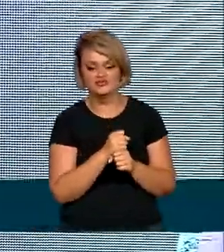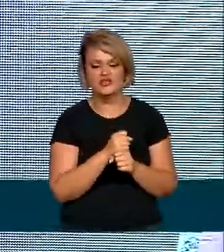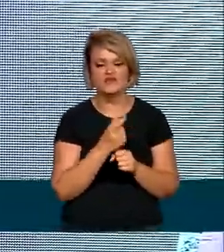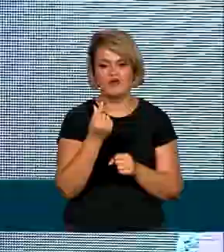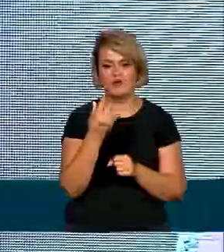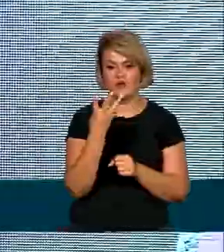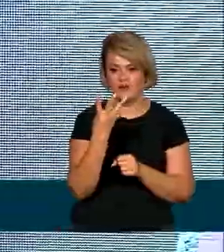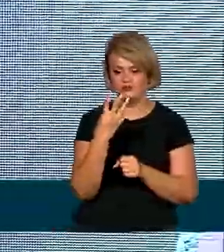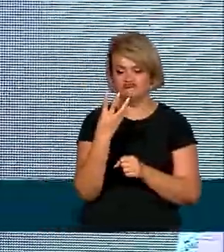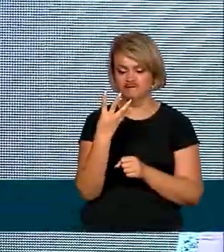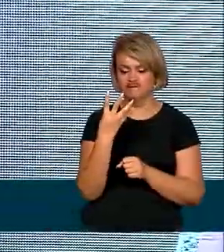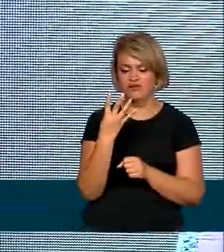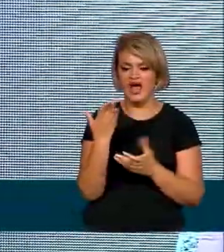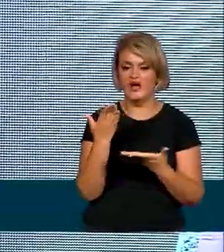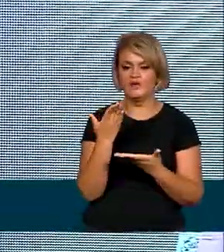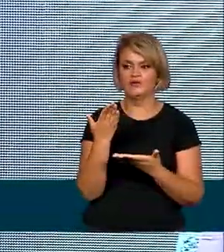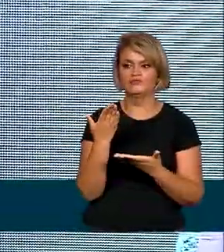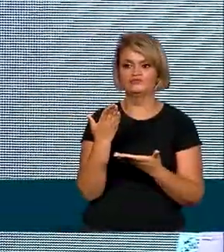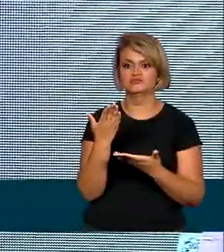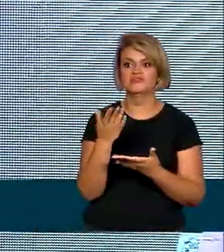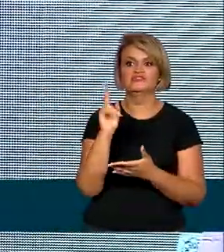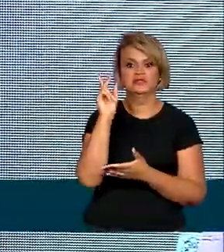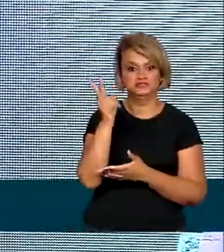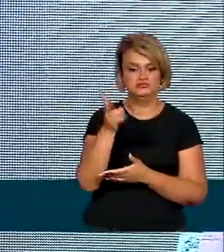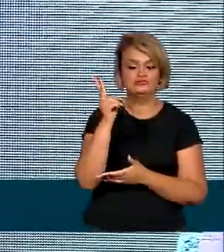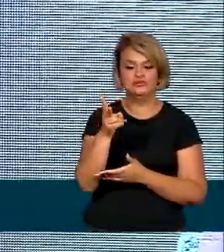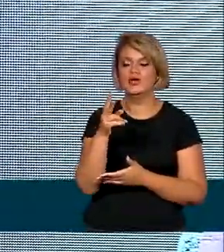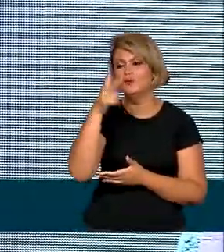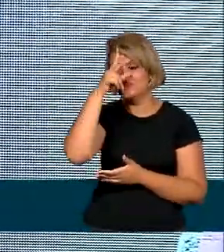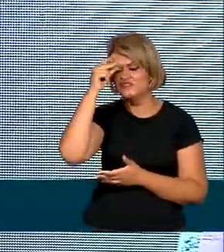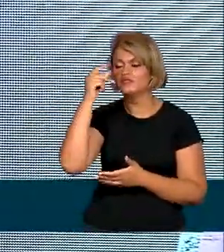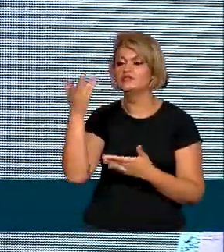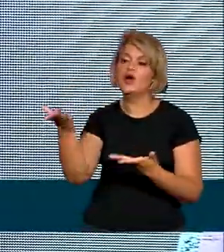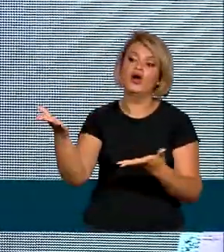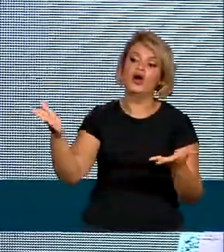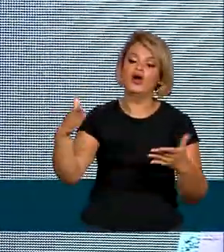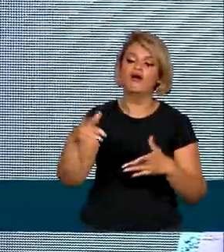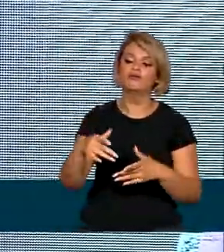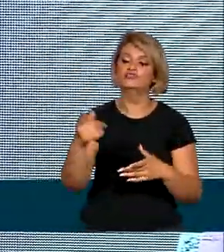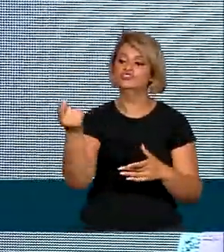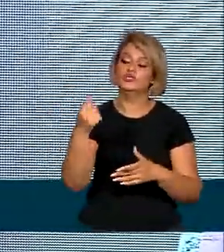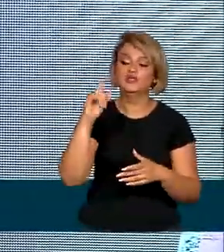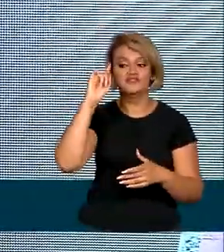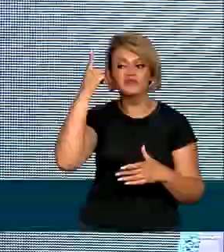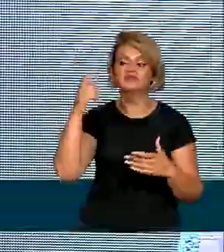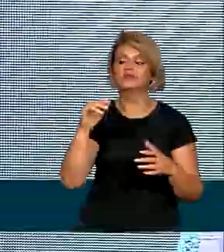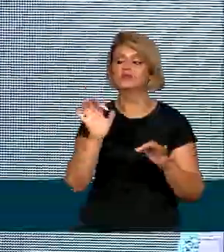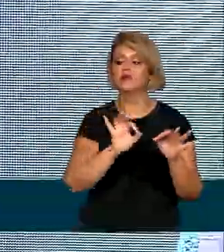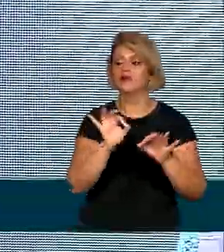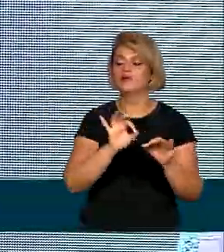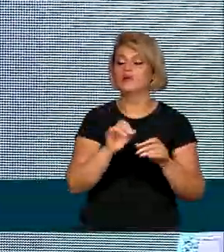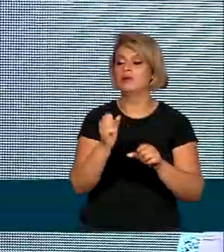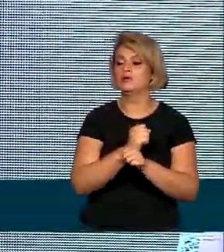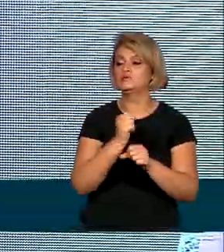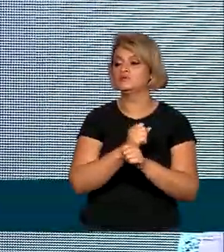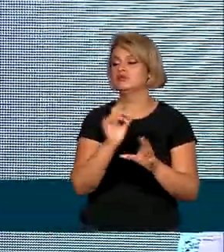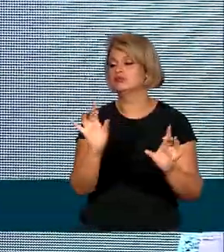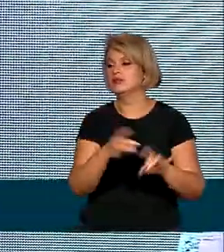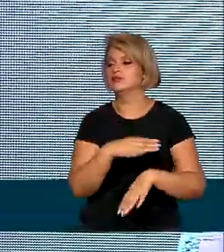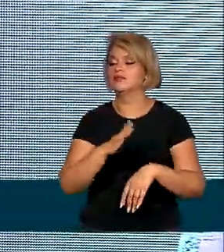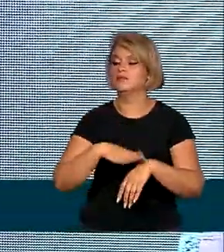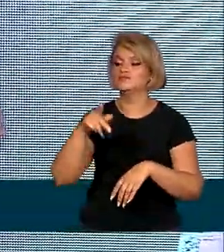quatro não é possível ficar insistindo que o prefeito vai arrumar recurso para concluir essa obra porque não vai